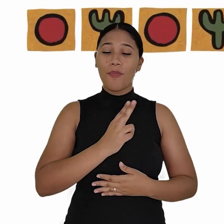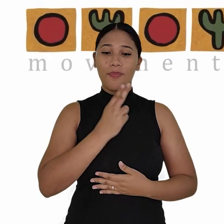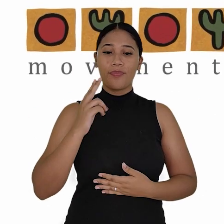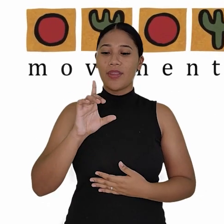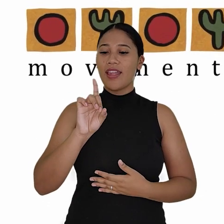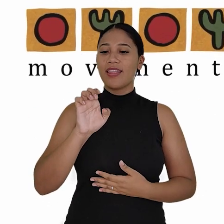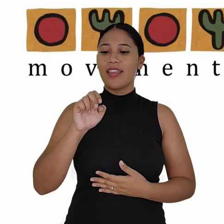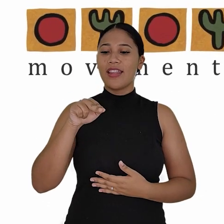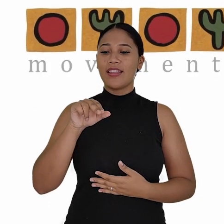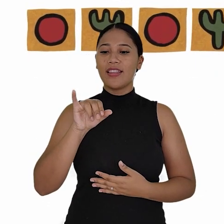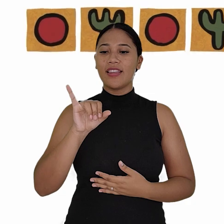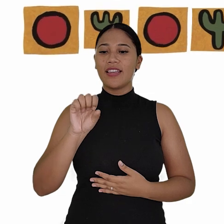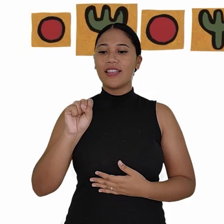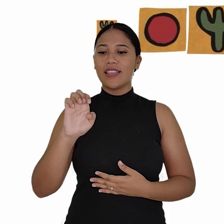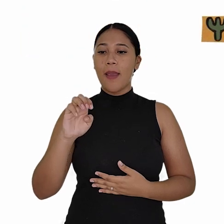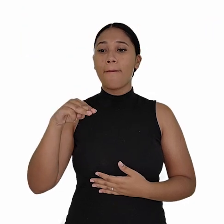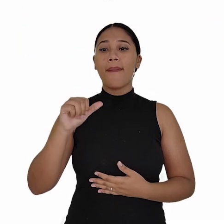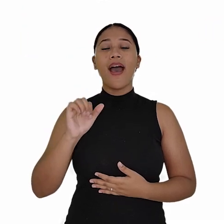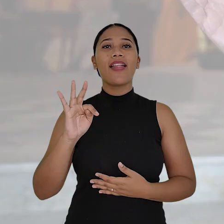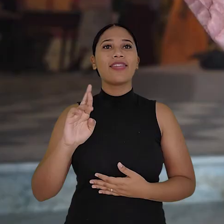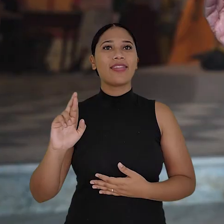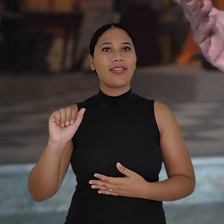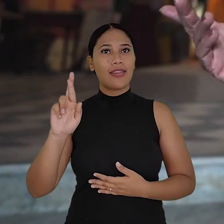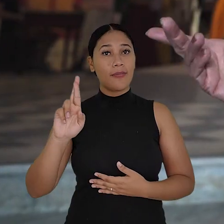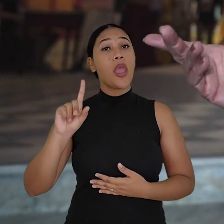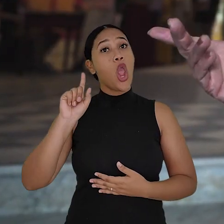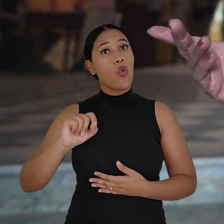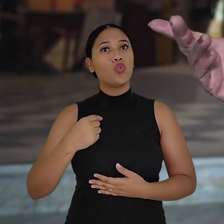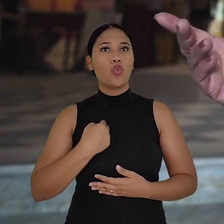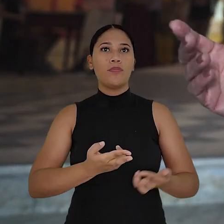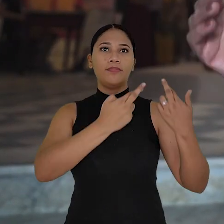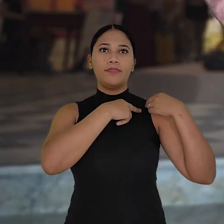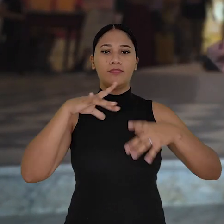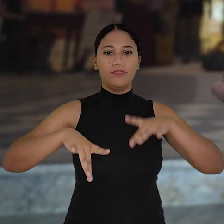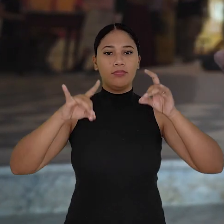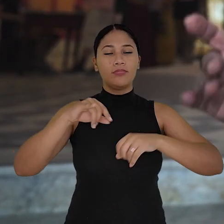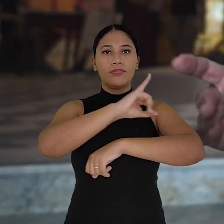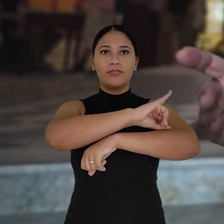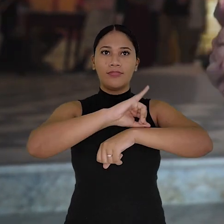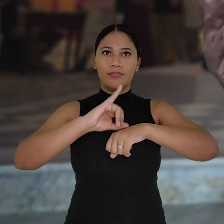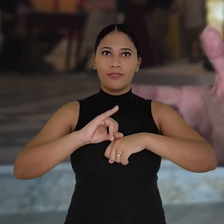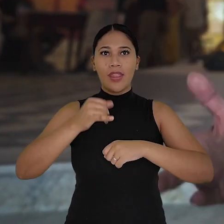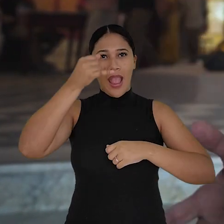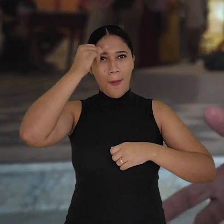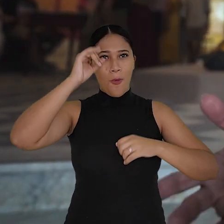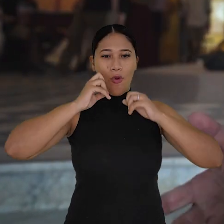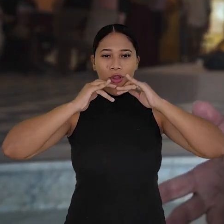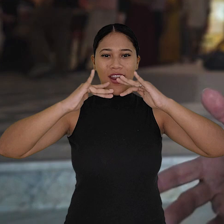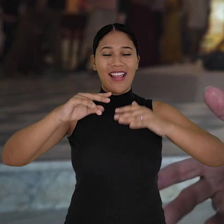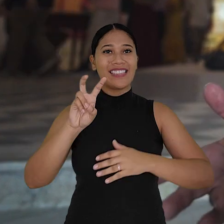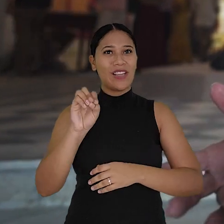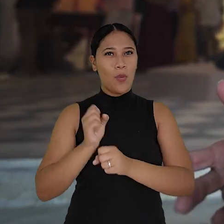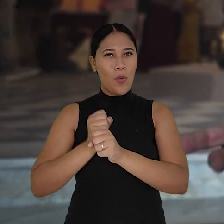Oi, meu nome é Denise Matari, eu sou a curadora da exposição Armorial 50, que está aqui agora no Museu de